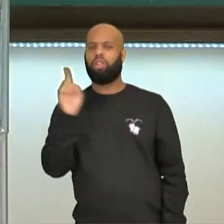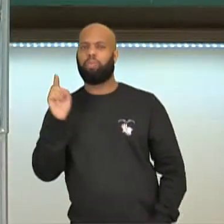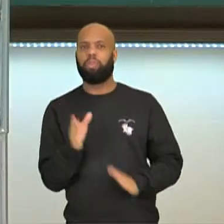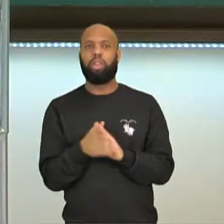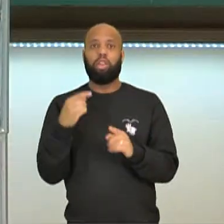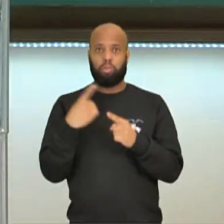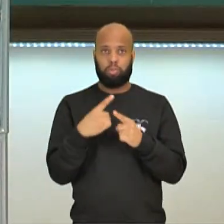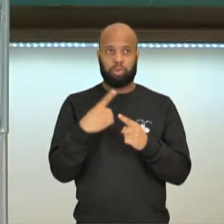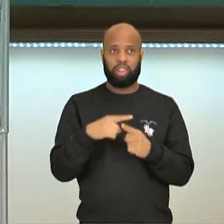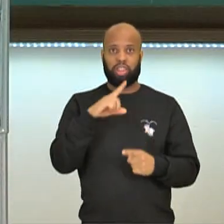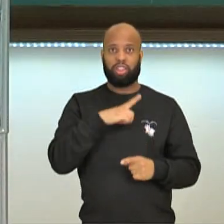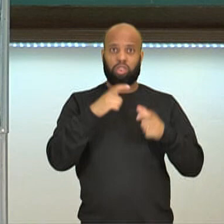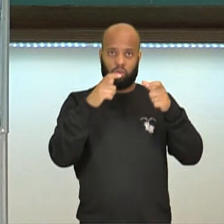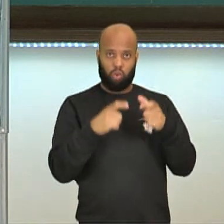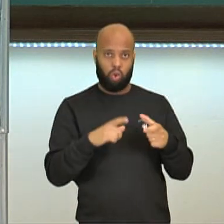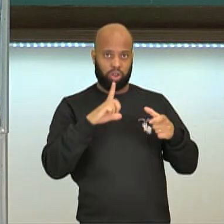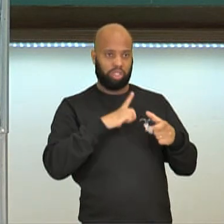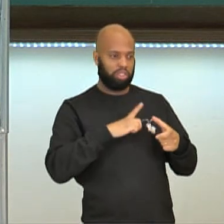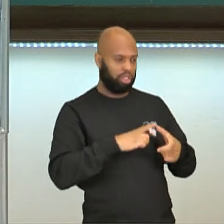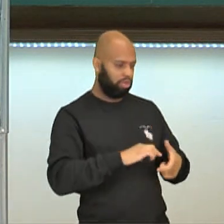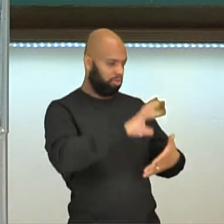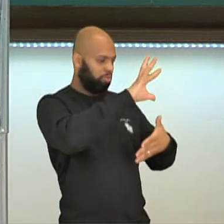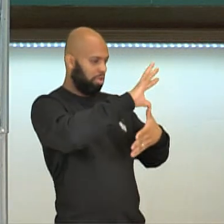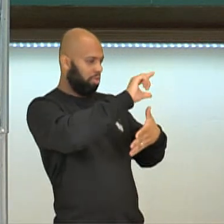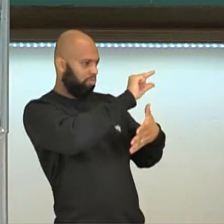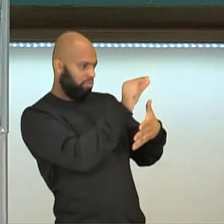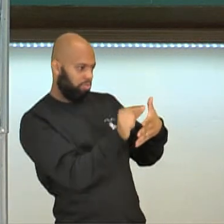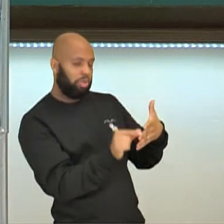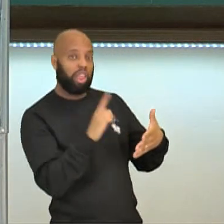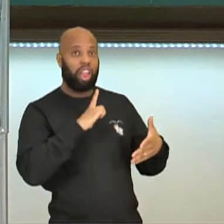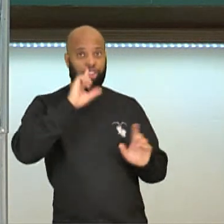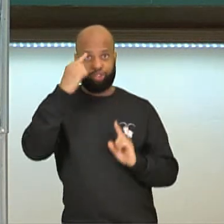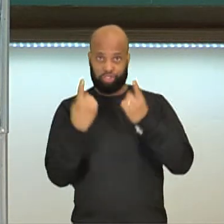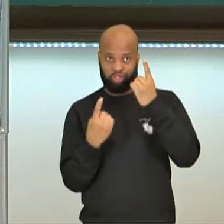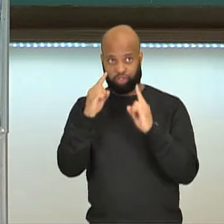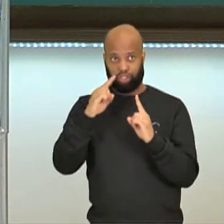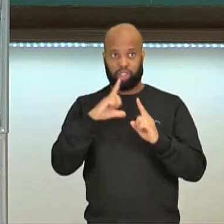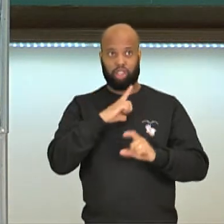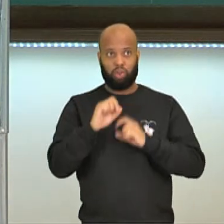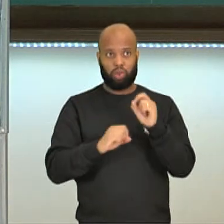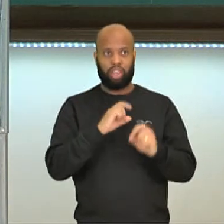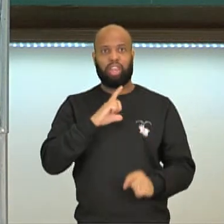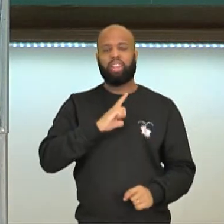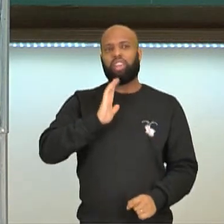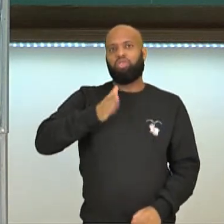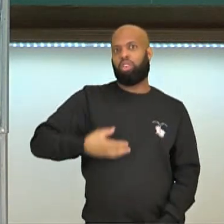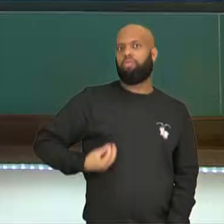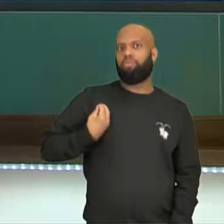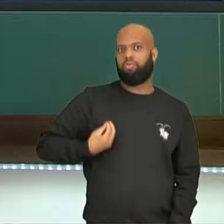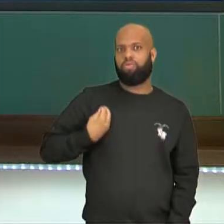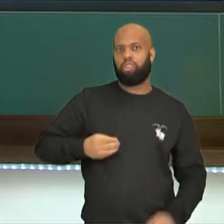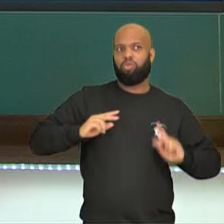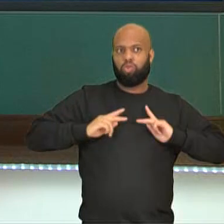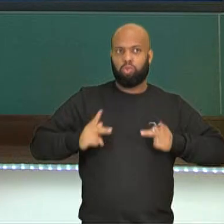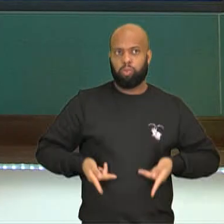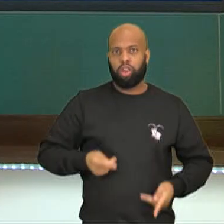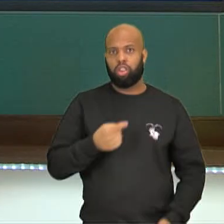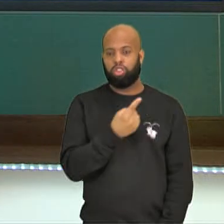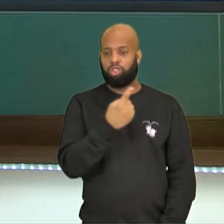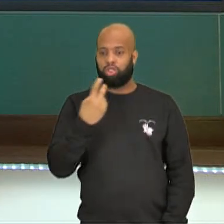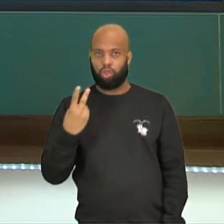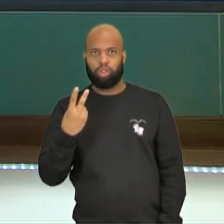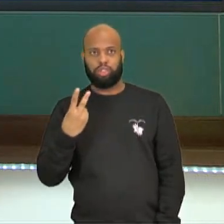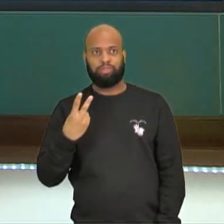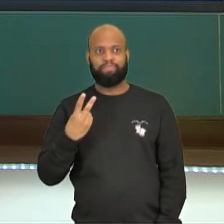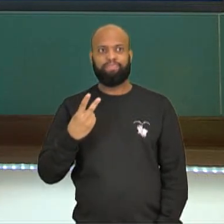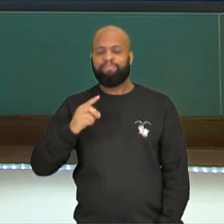Porque na costa chilena tem presença humana de 15 a 18 mil. O estreito de Bering é de 12 a 13. No Piauí,